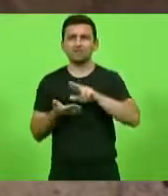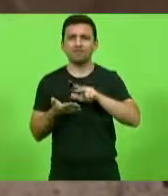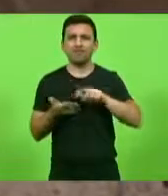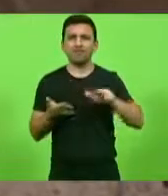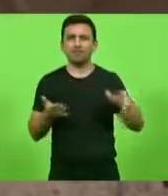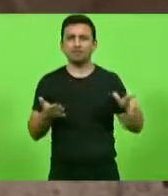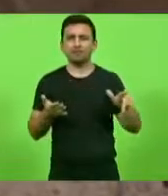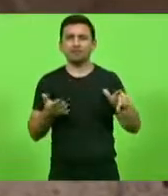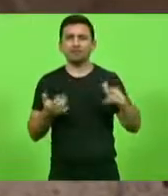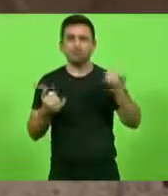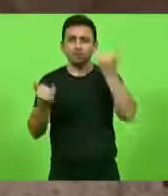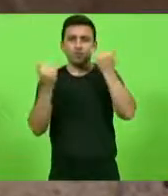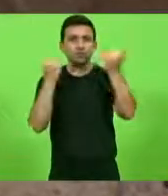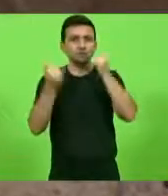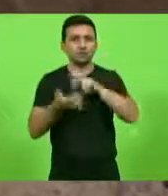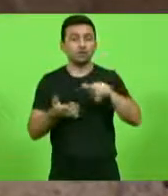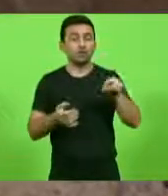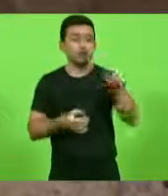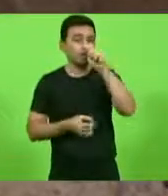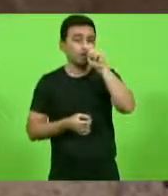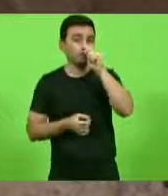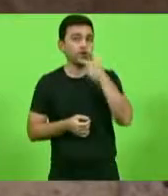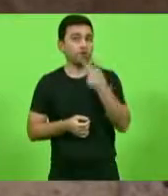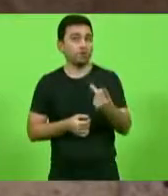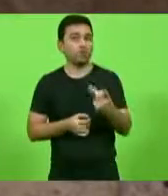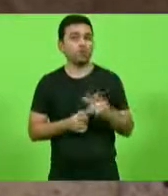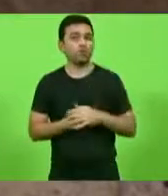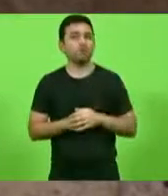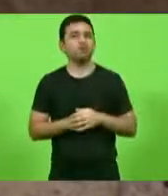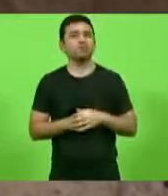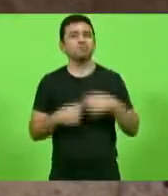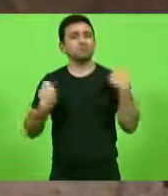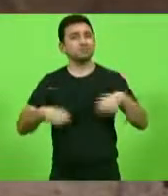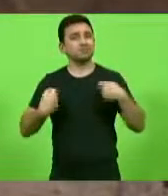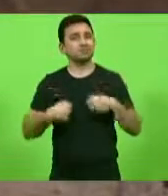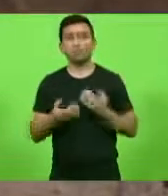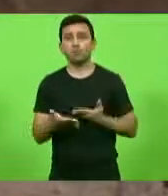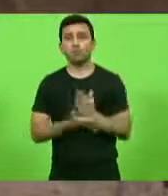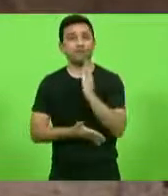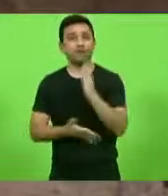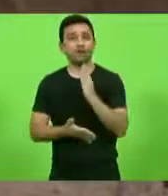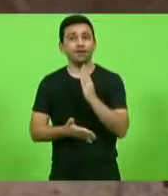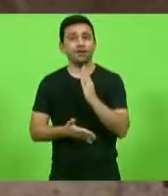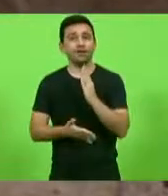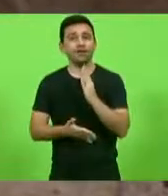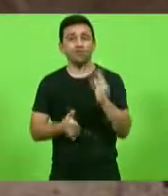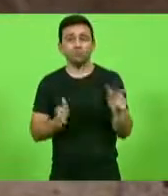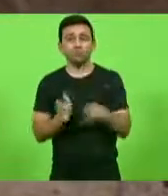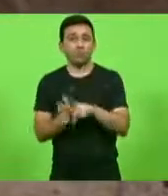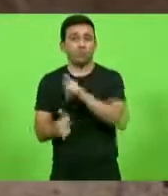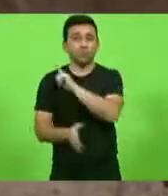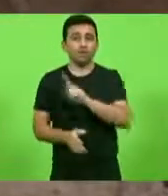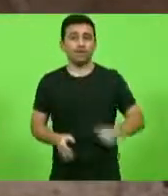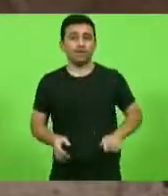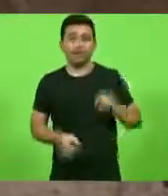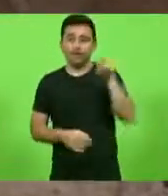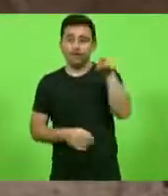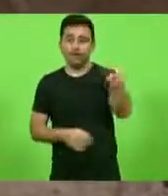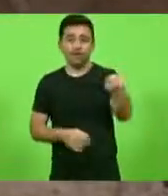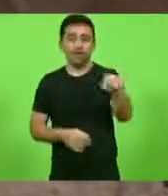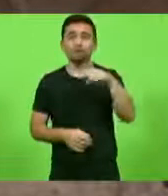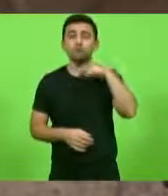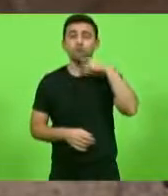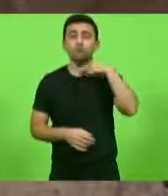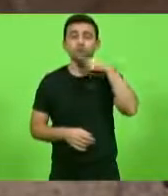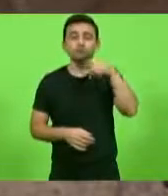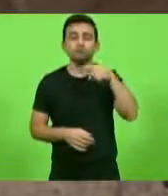tem razão para isso, mas nós aqui temos que aprovar. É o ônus do governo se ele não cumprir. Mas a medida provisória,